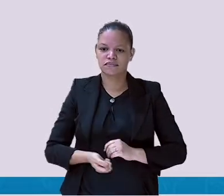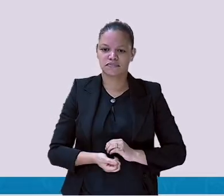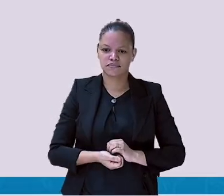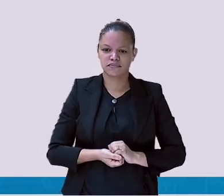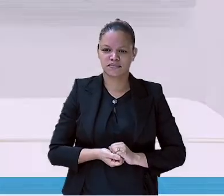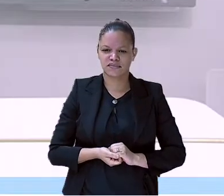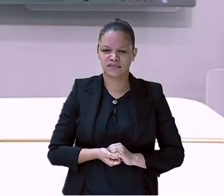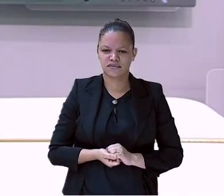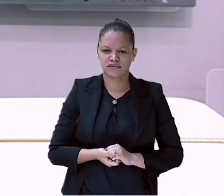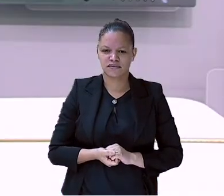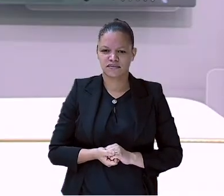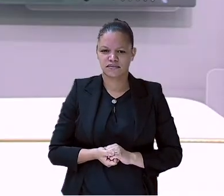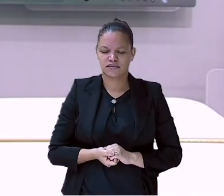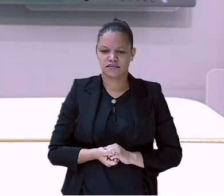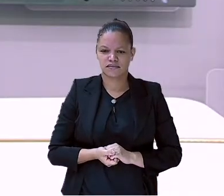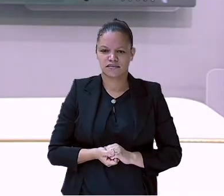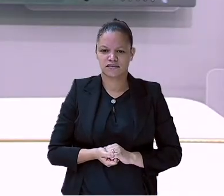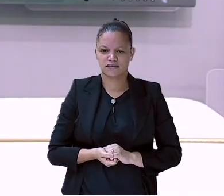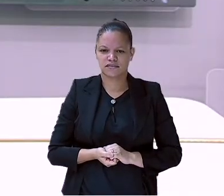Assim.